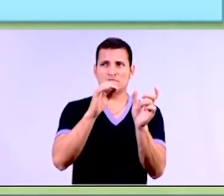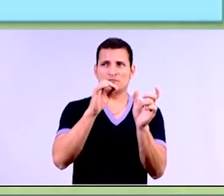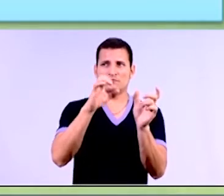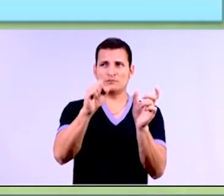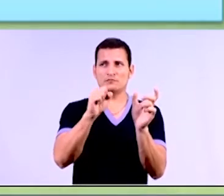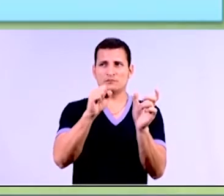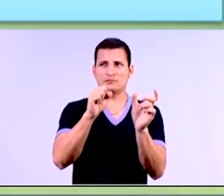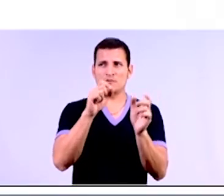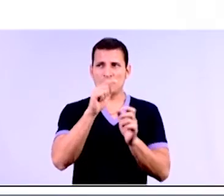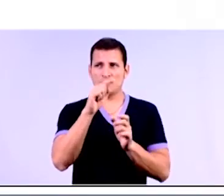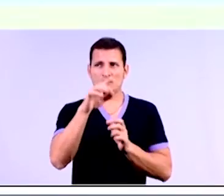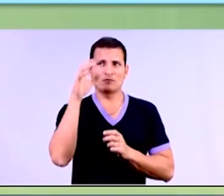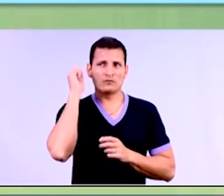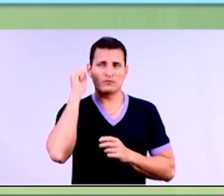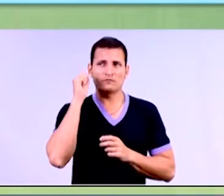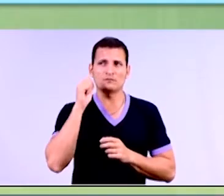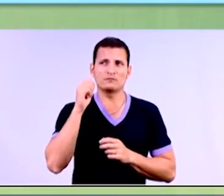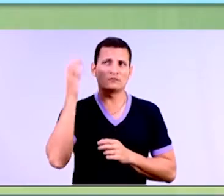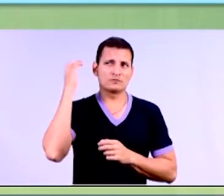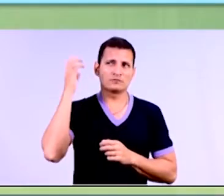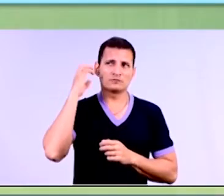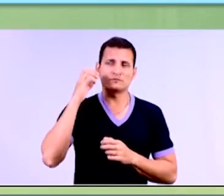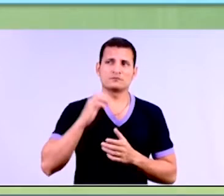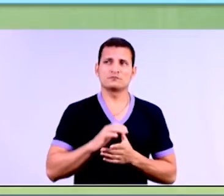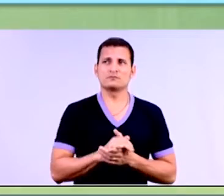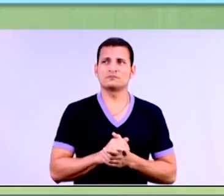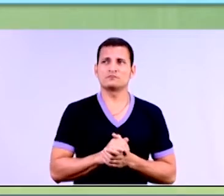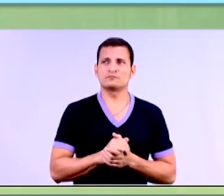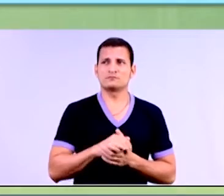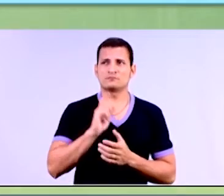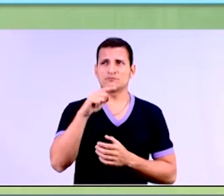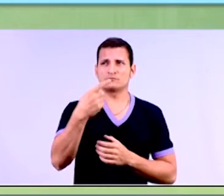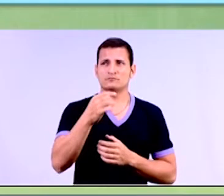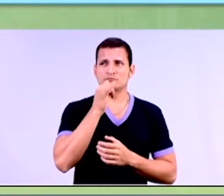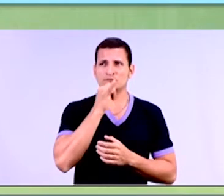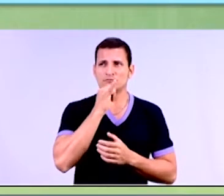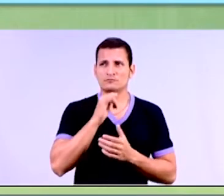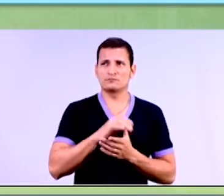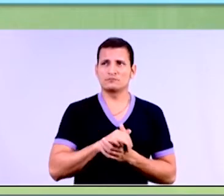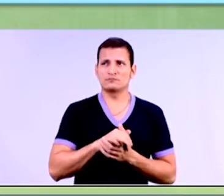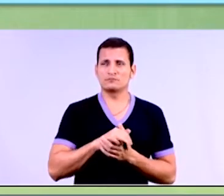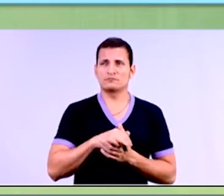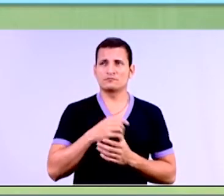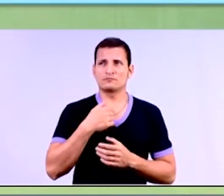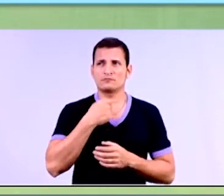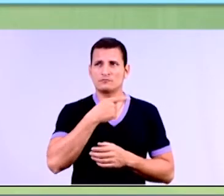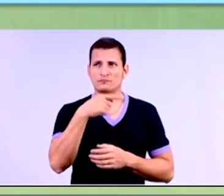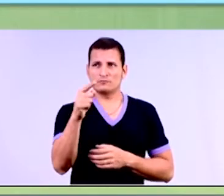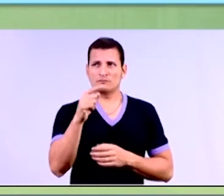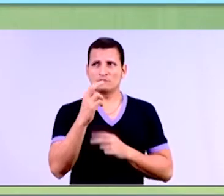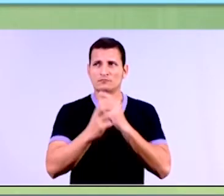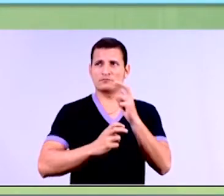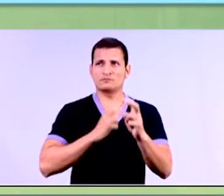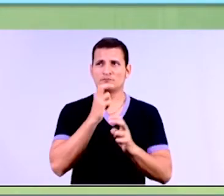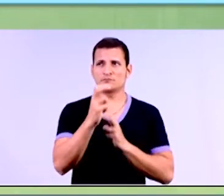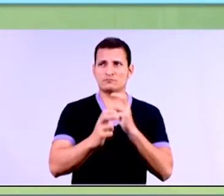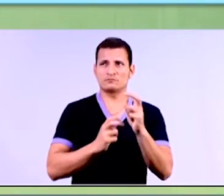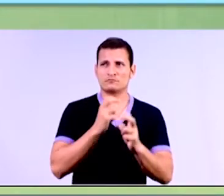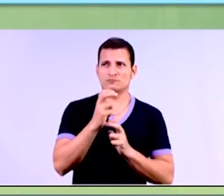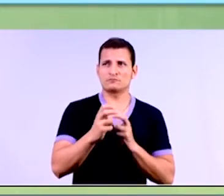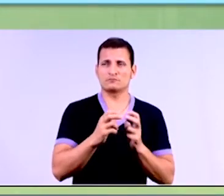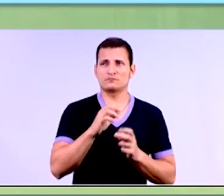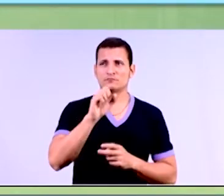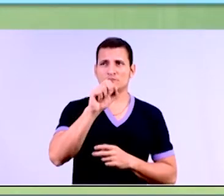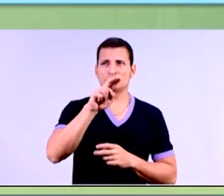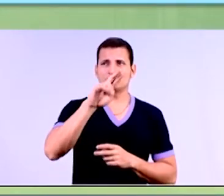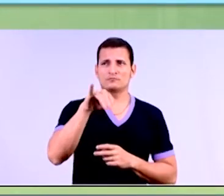ouve música. O próximo exemplo, go to the park. Ir ao parque. E o sujeito, Mary and her family.